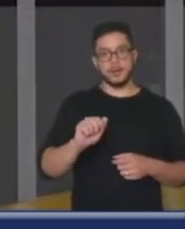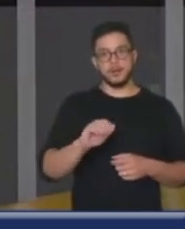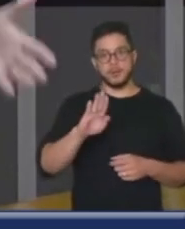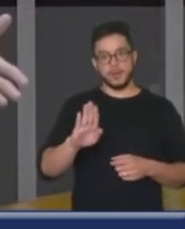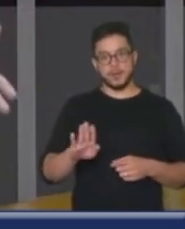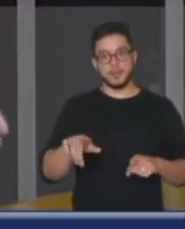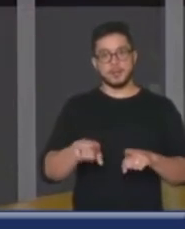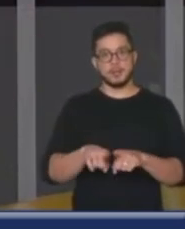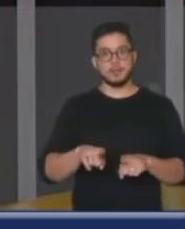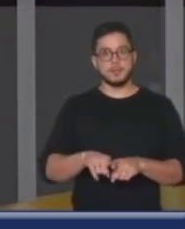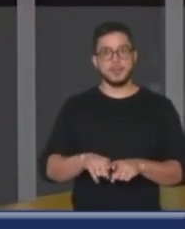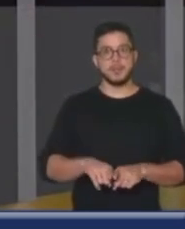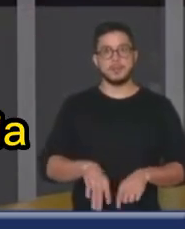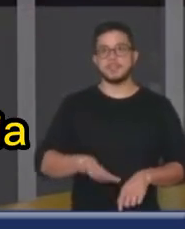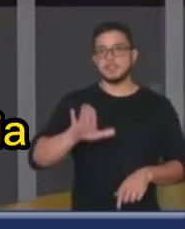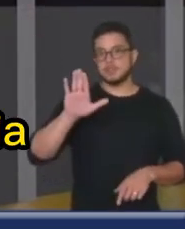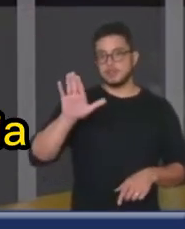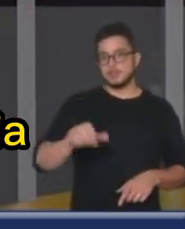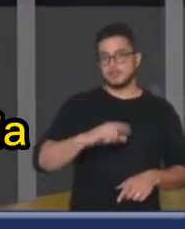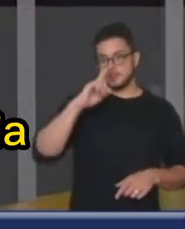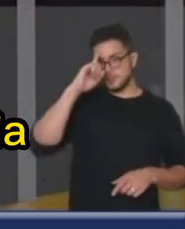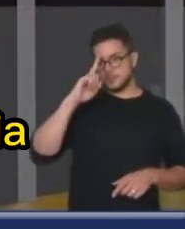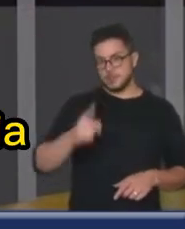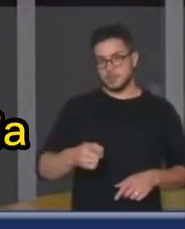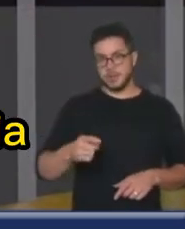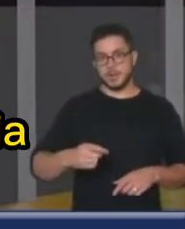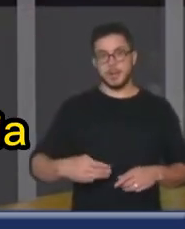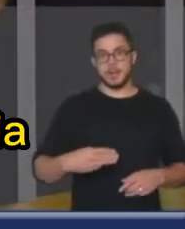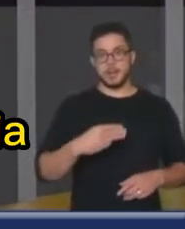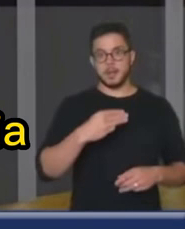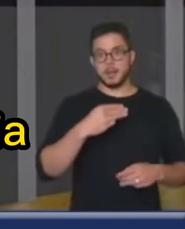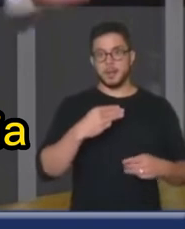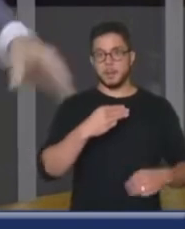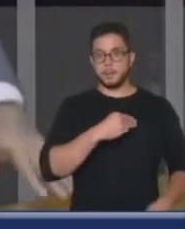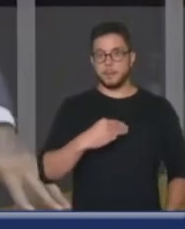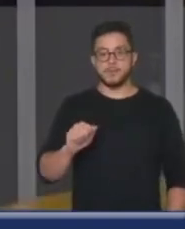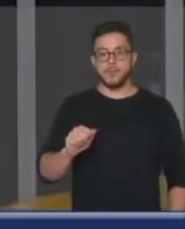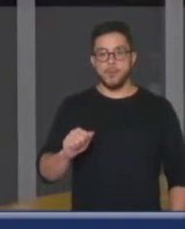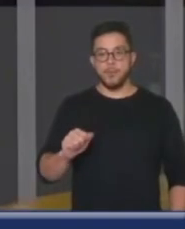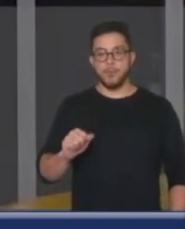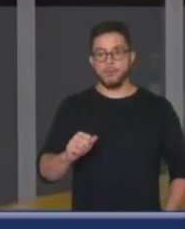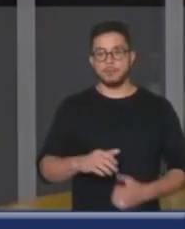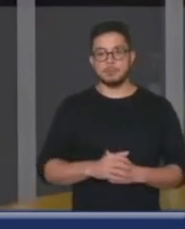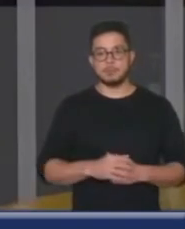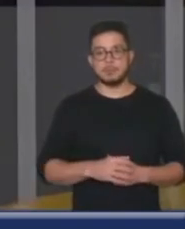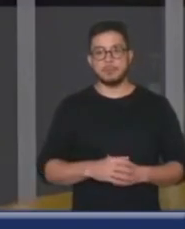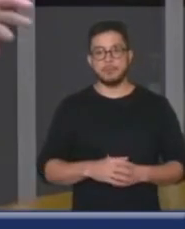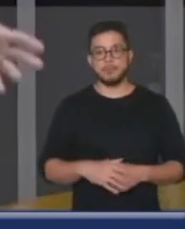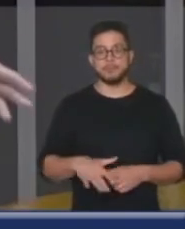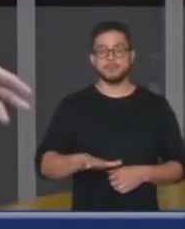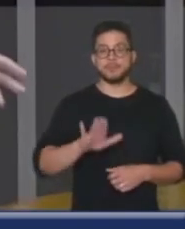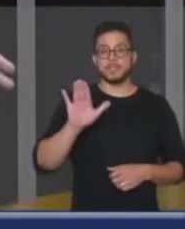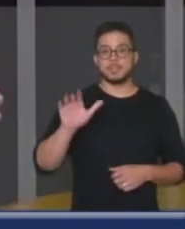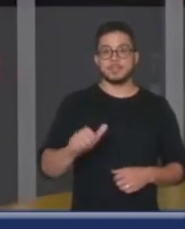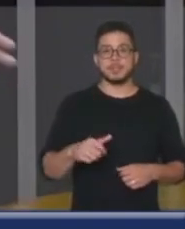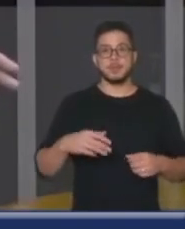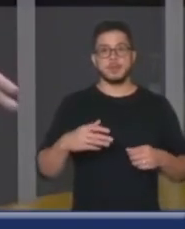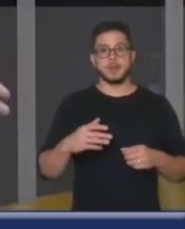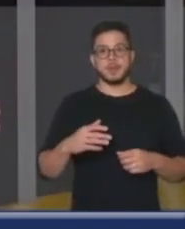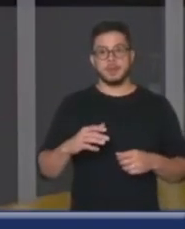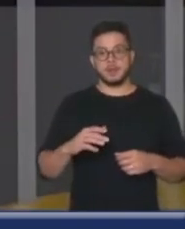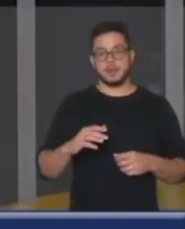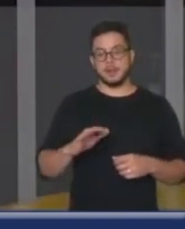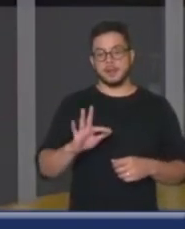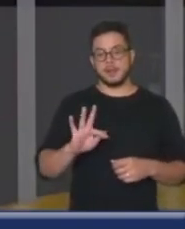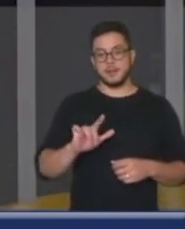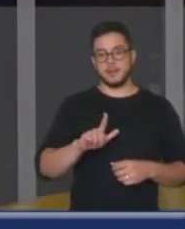ela preste esclarecimento sobre o seu envolvimento com a milícia do Rio de Janeiro. Vamos convocar Flávio Dino para que ele preste